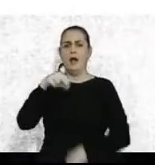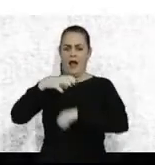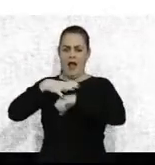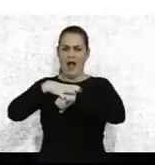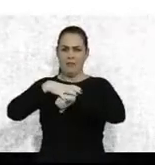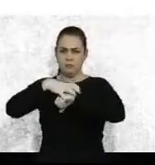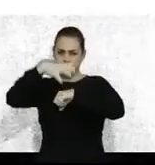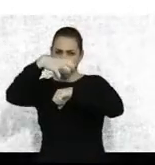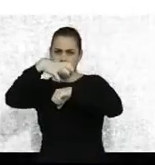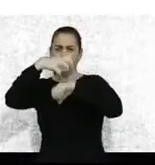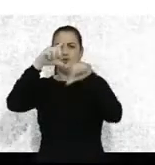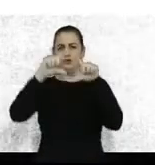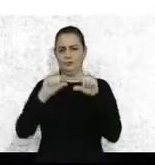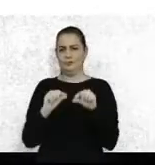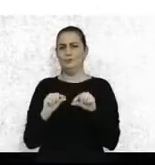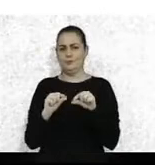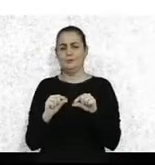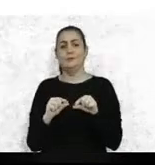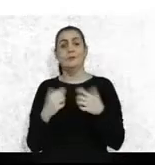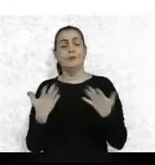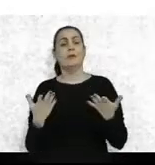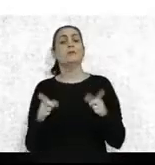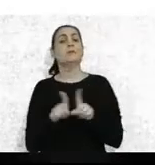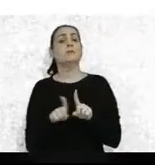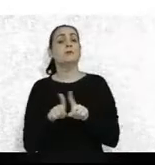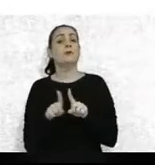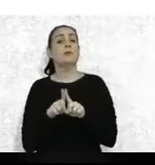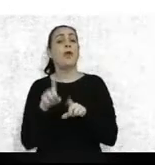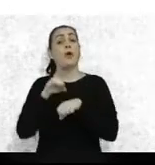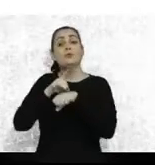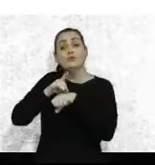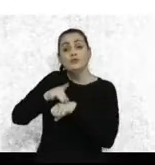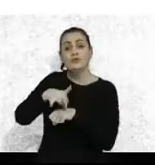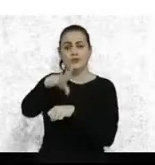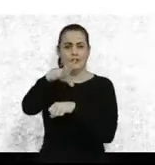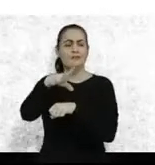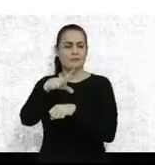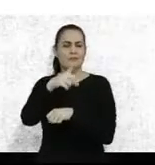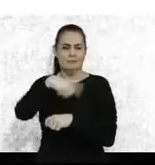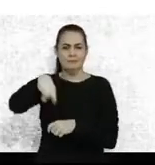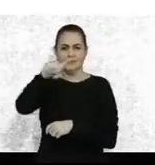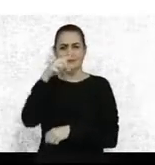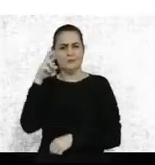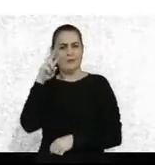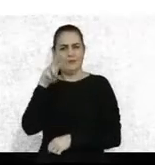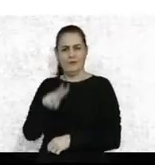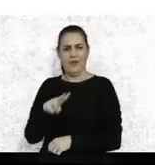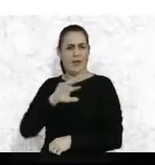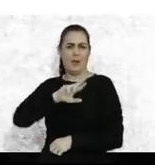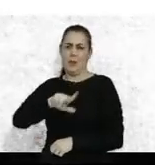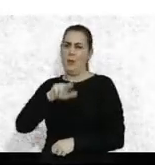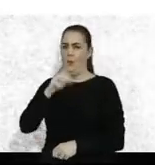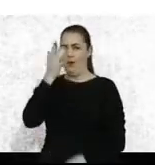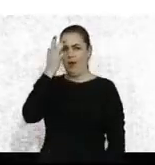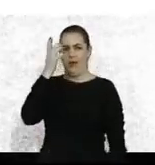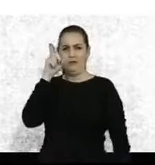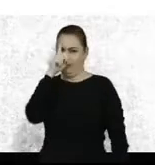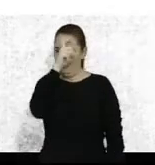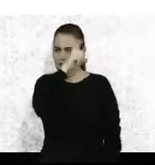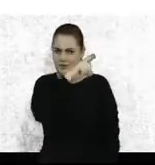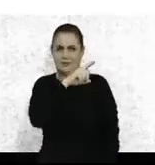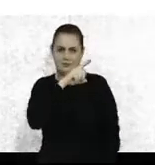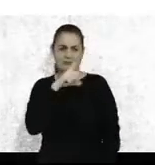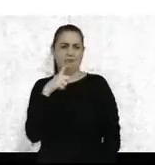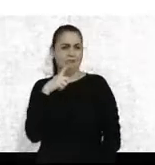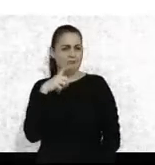forma prática também algumas diquinhas antioxidantes para vocês verem que não é difícil realmente incluir no dia a dia. Então, o café por si só já tem